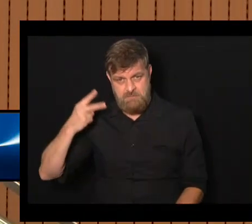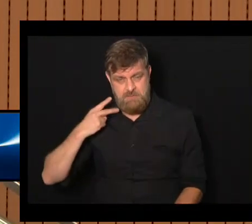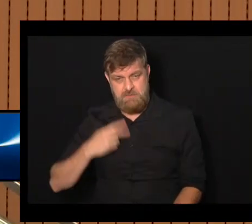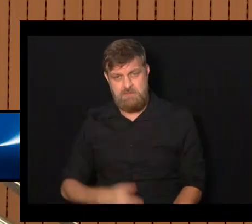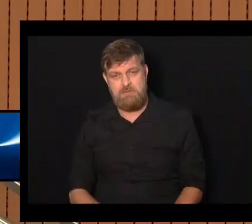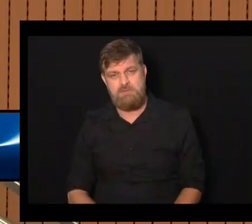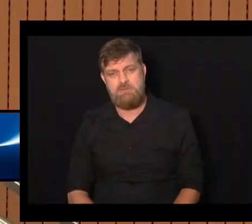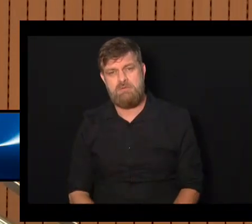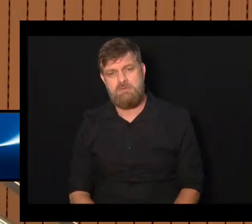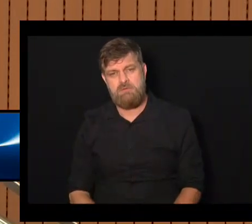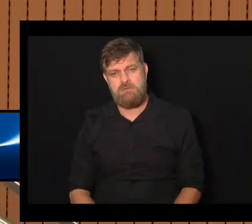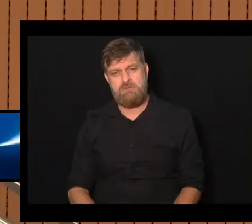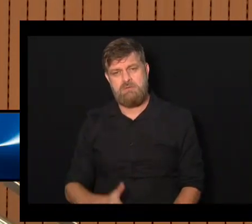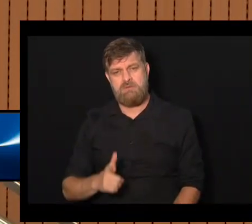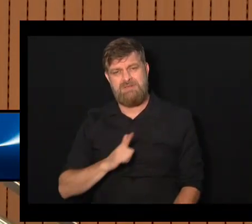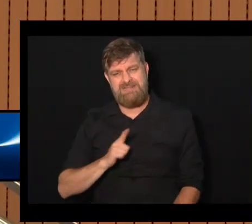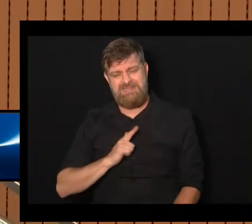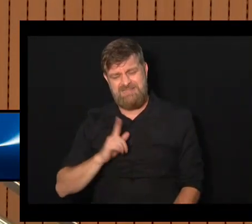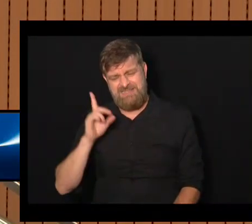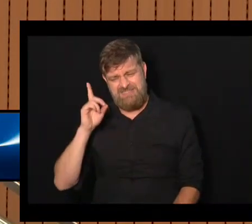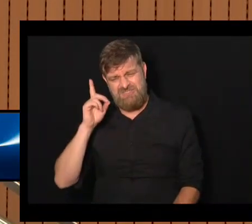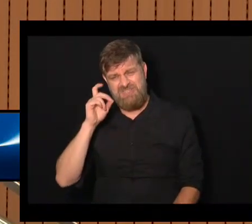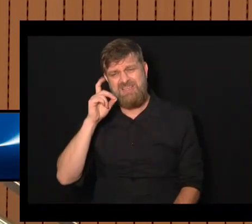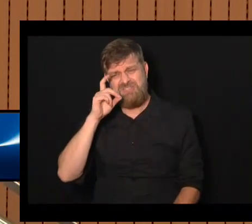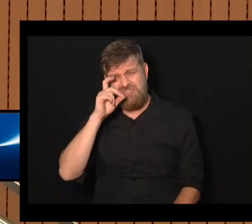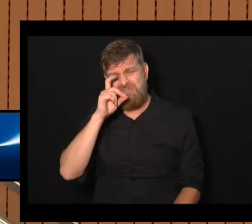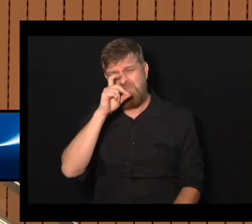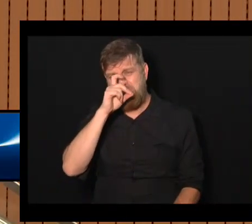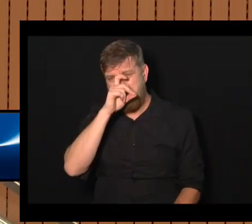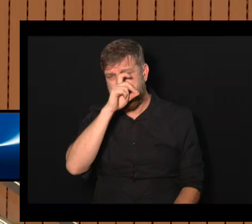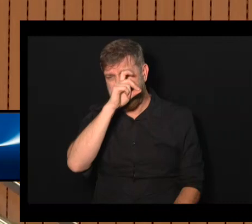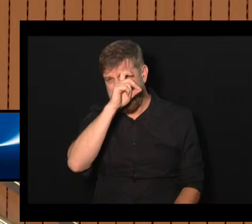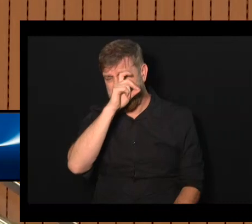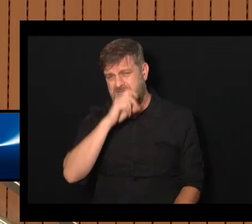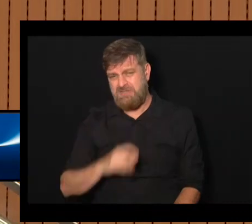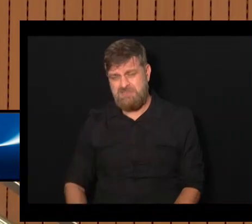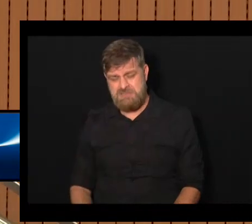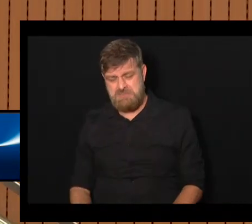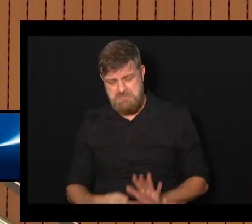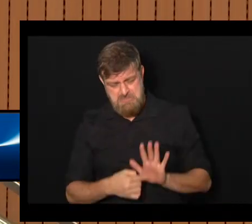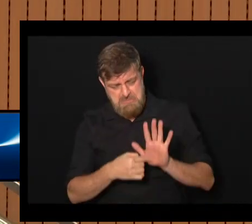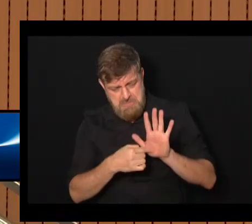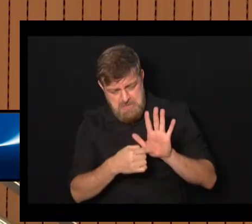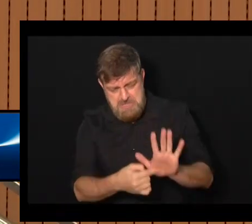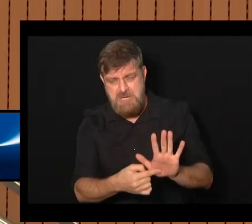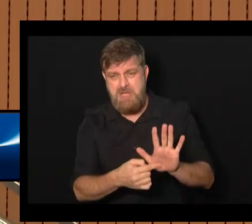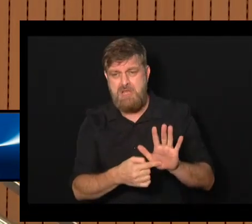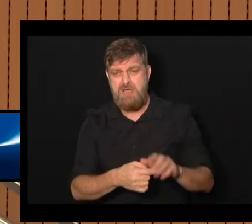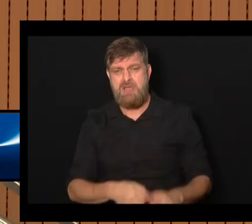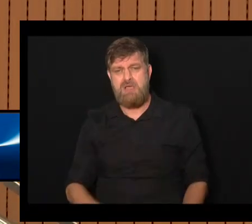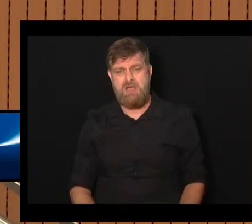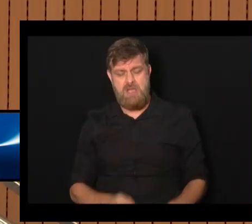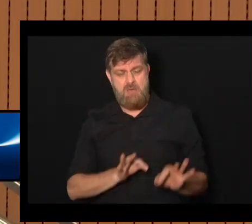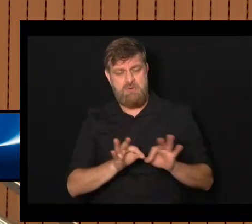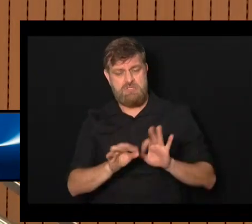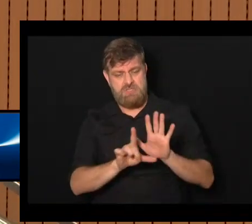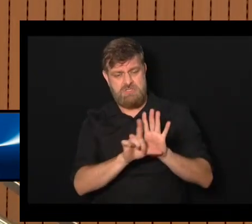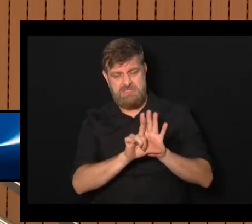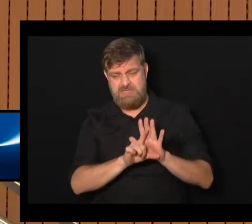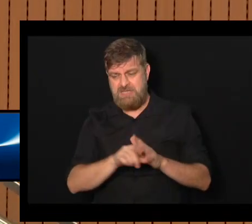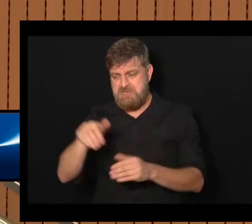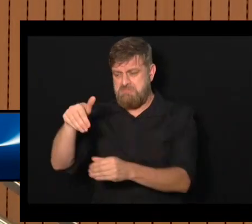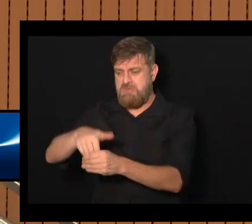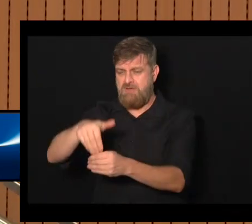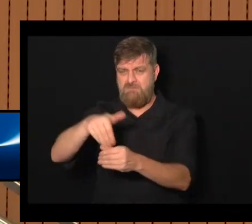têm muita dificuldade em apresentar e colocar o seu projeto em